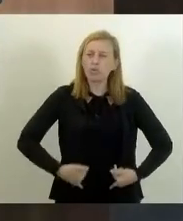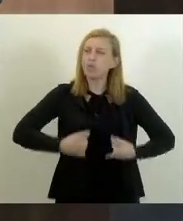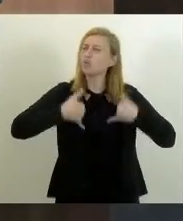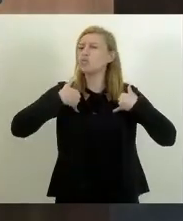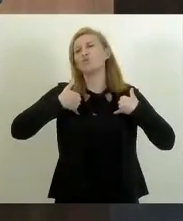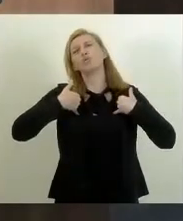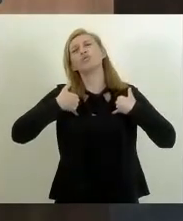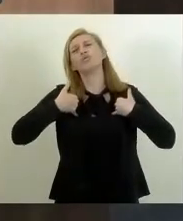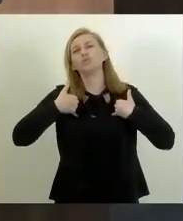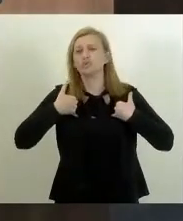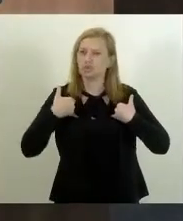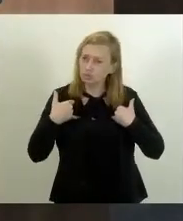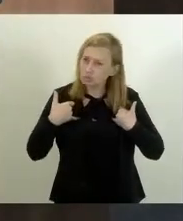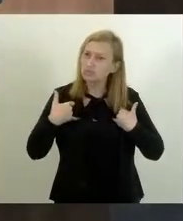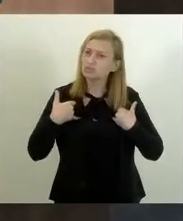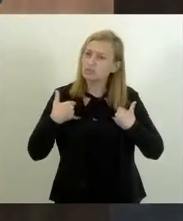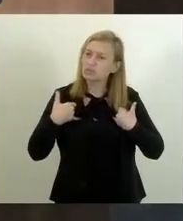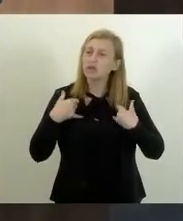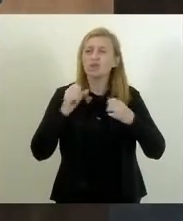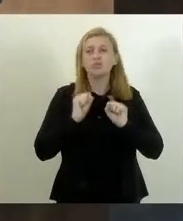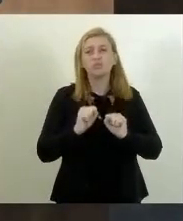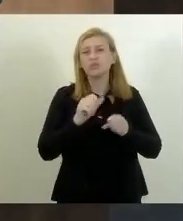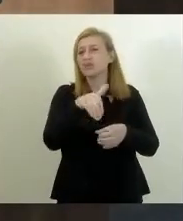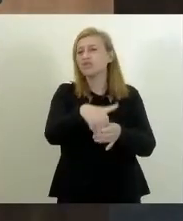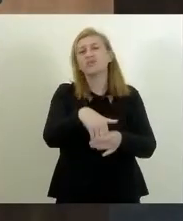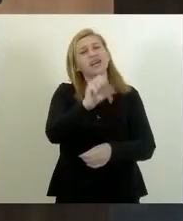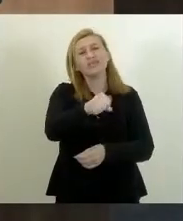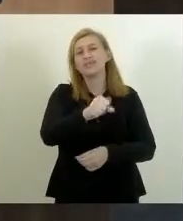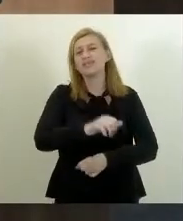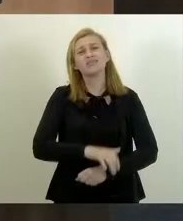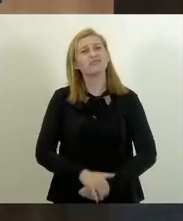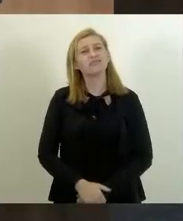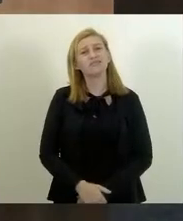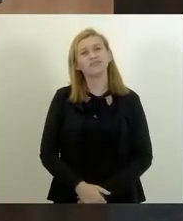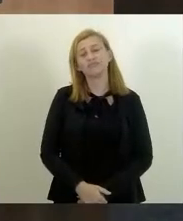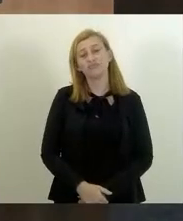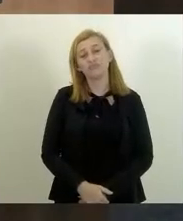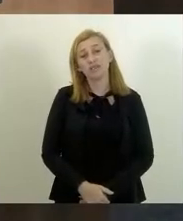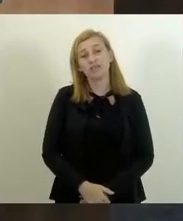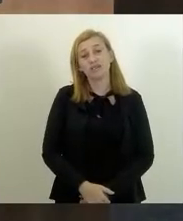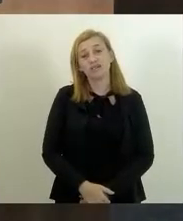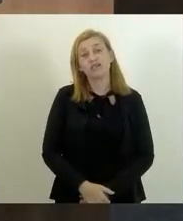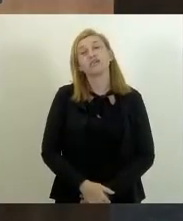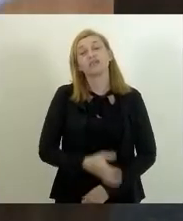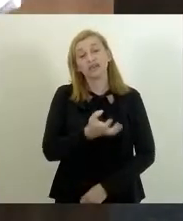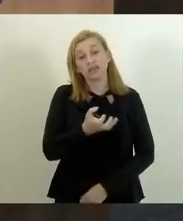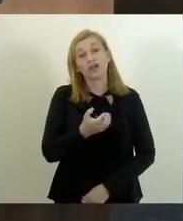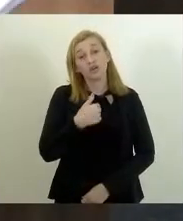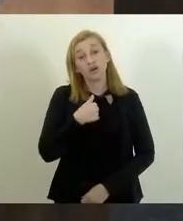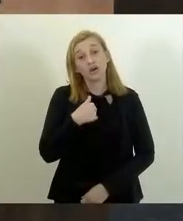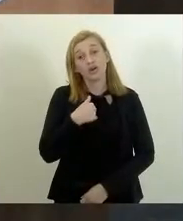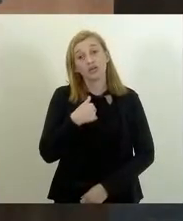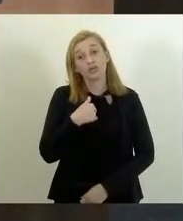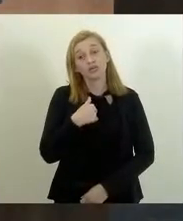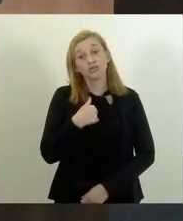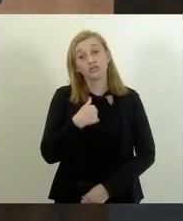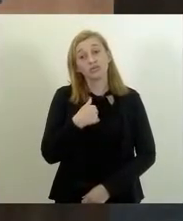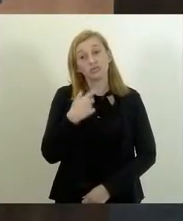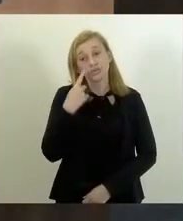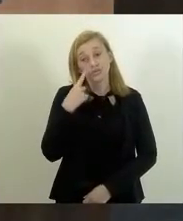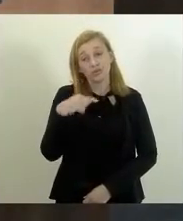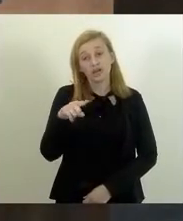orgulhoso em poder dar o meu voto favorável. E quero eu tentar em Madureira, no